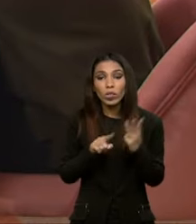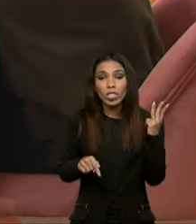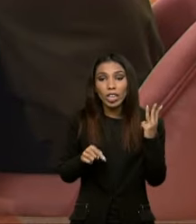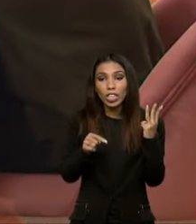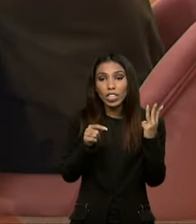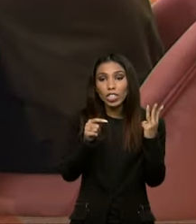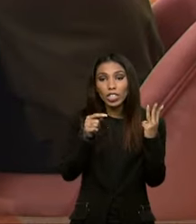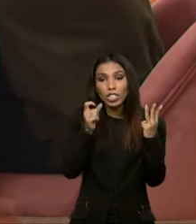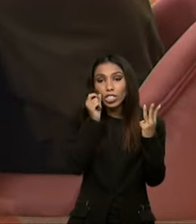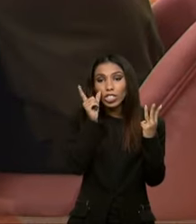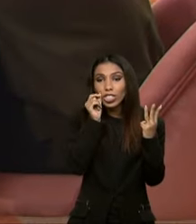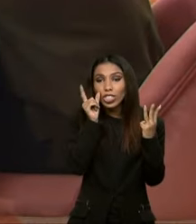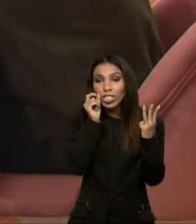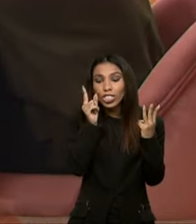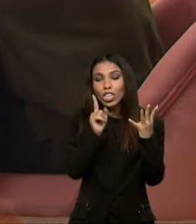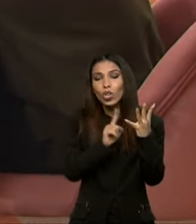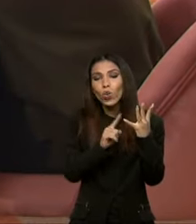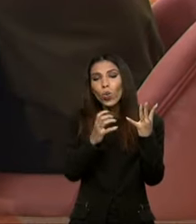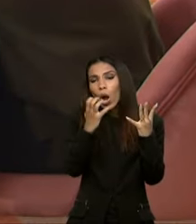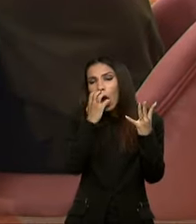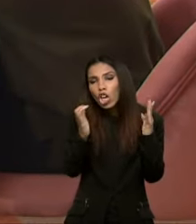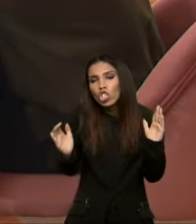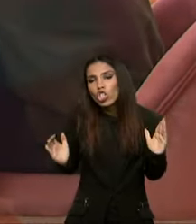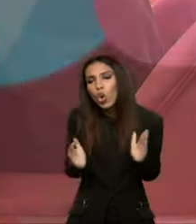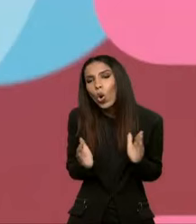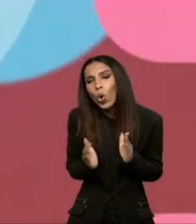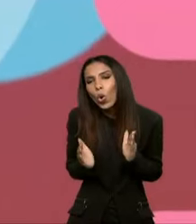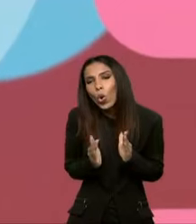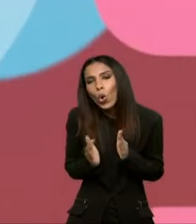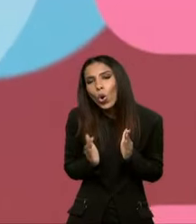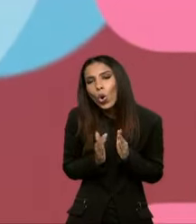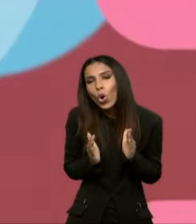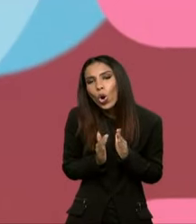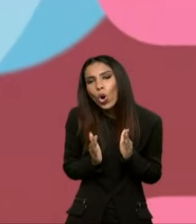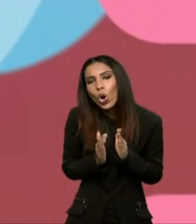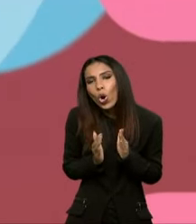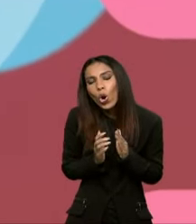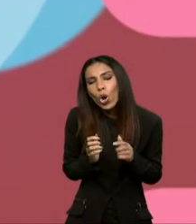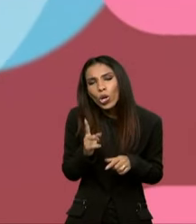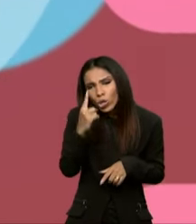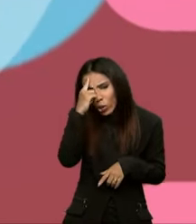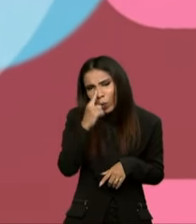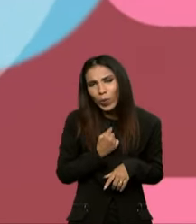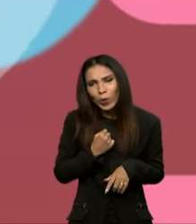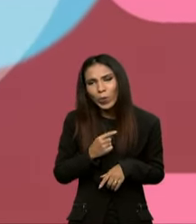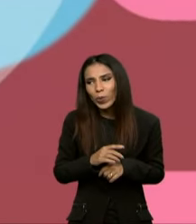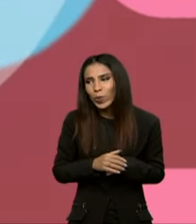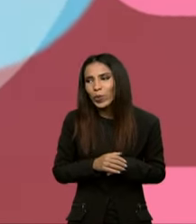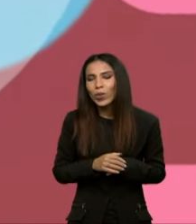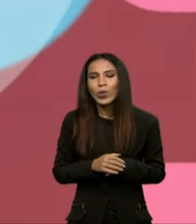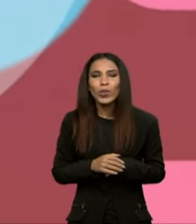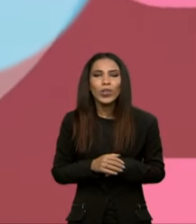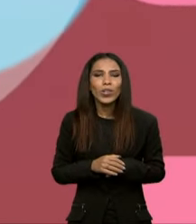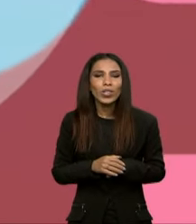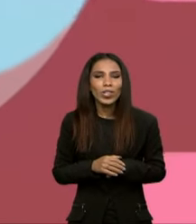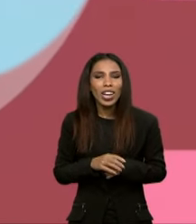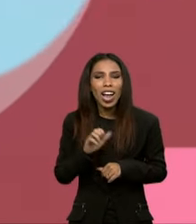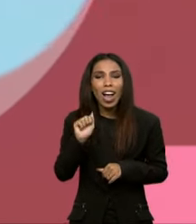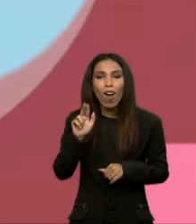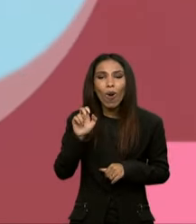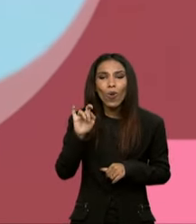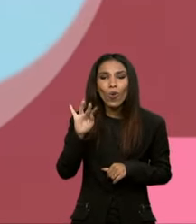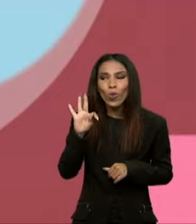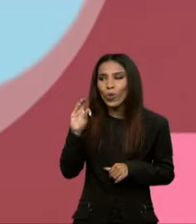agora eu tô com um cachorrinho filhote. Oh, meu Deus do céu. É um chihuahua. A gente acha que a gente tem uma imagem, não tem? É um chihuahua. Olha lá. Esse é o Augusto.